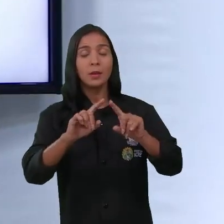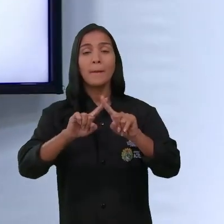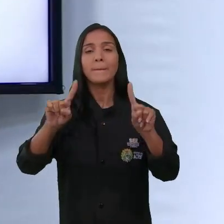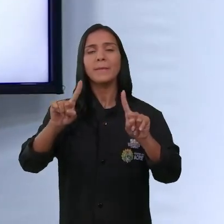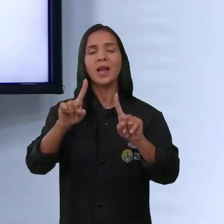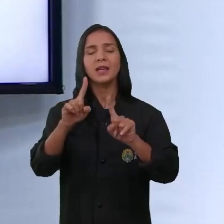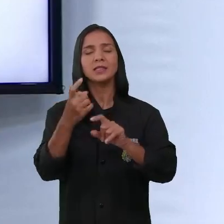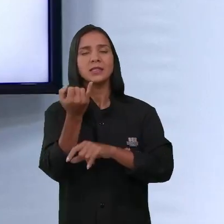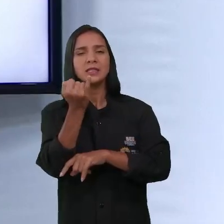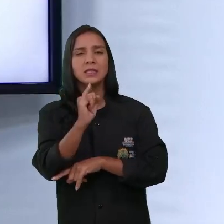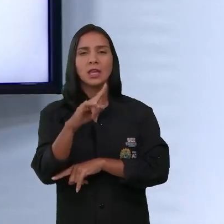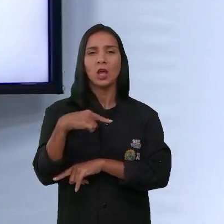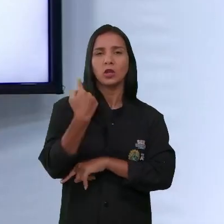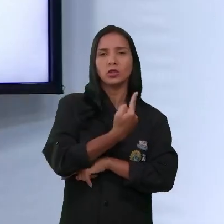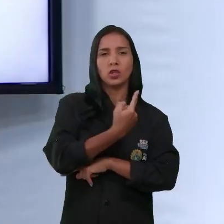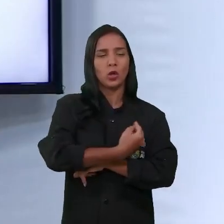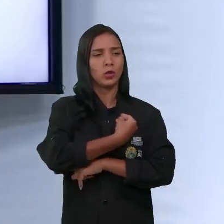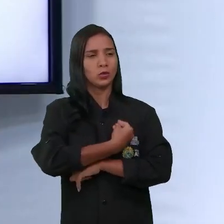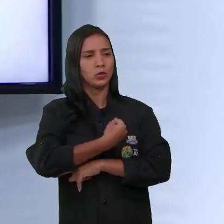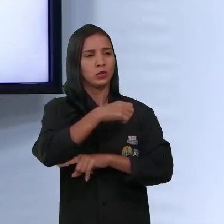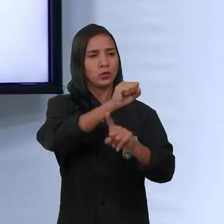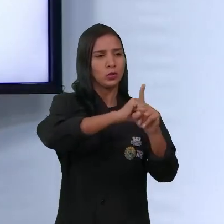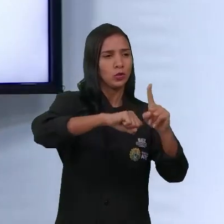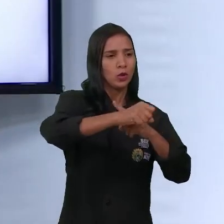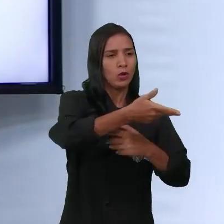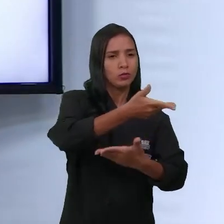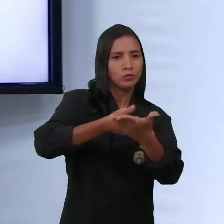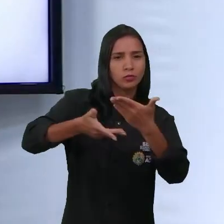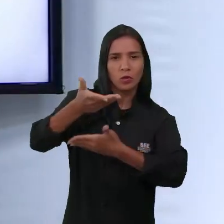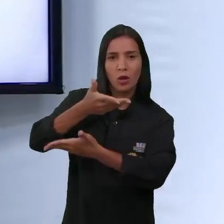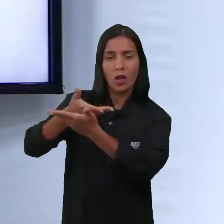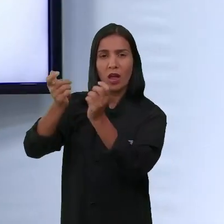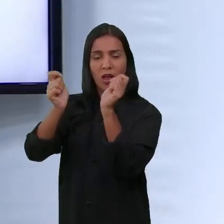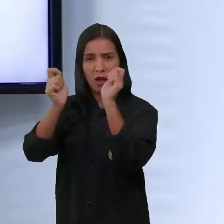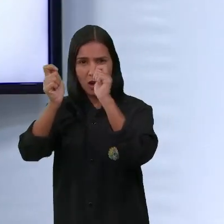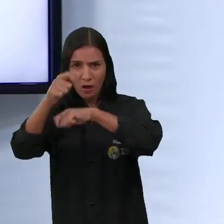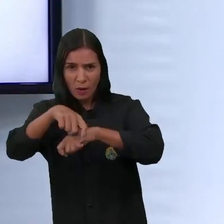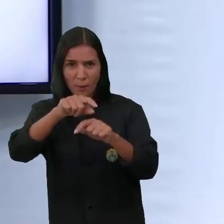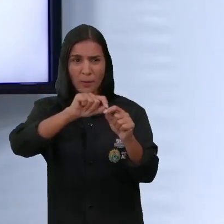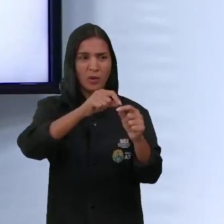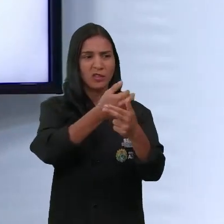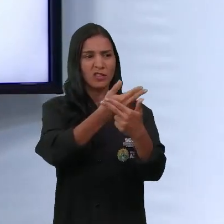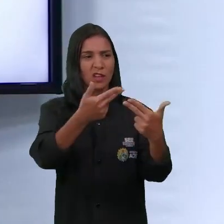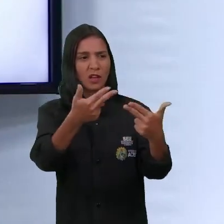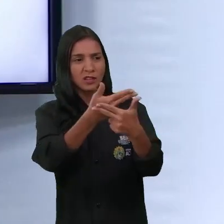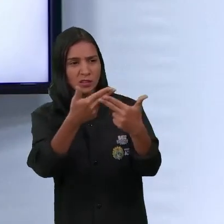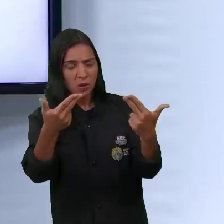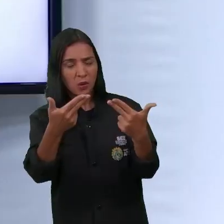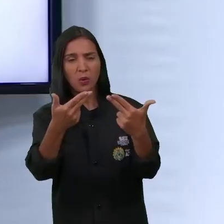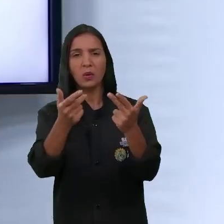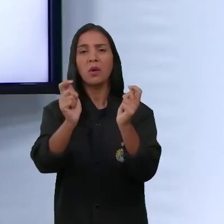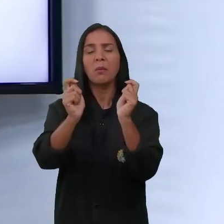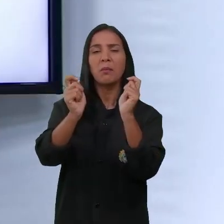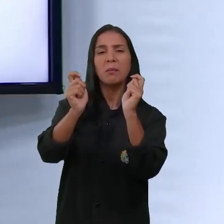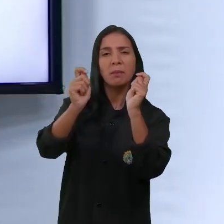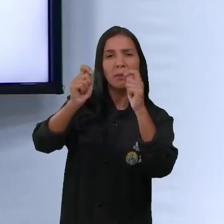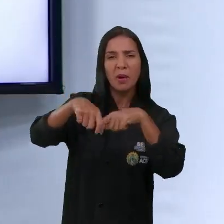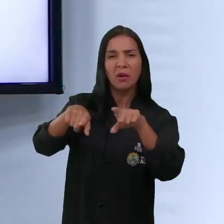implica dizer que as pessoas elas possam fazer as coisas, que as pessoas elas possam